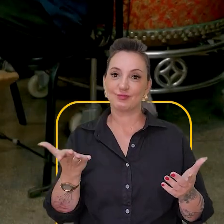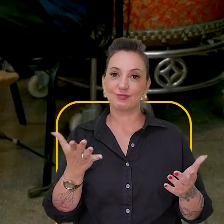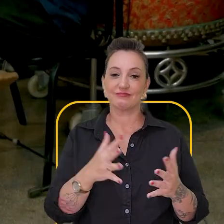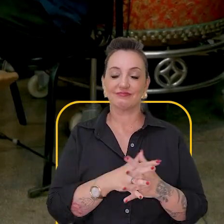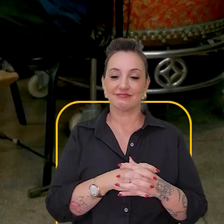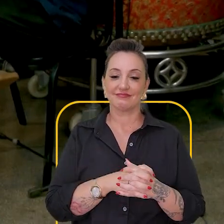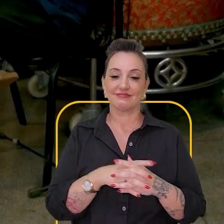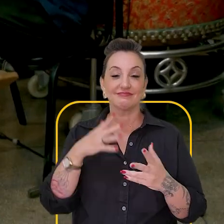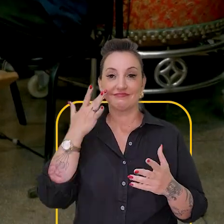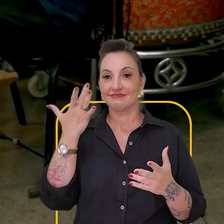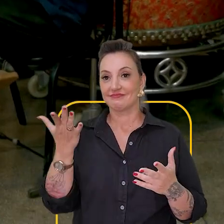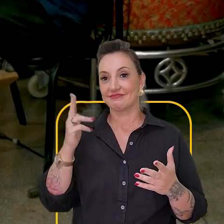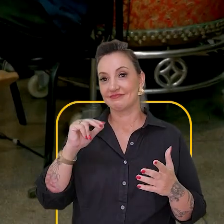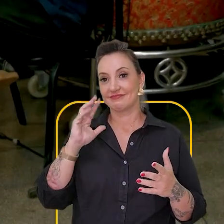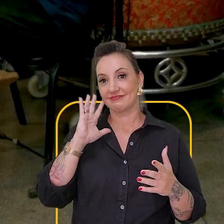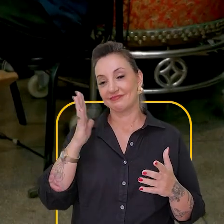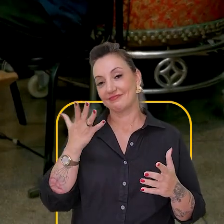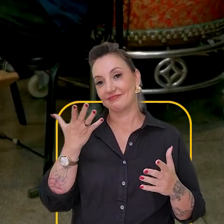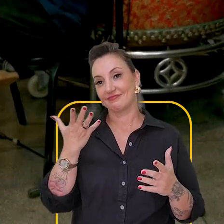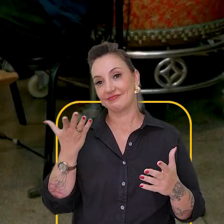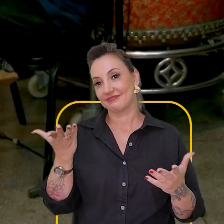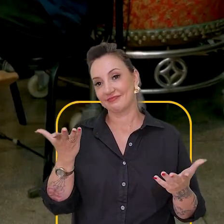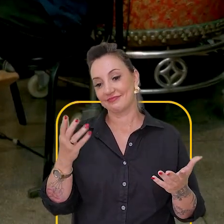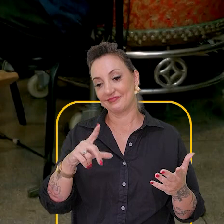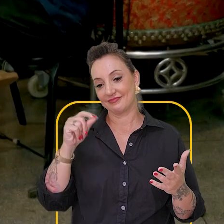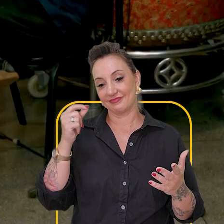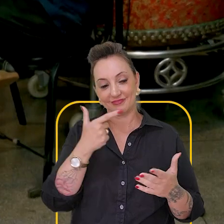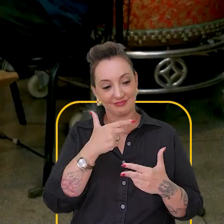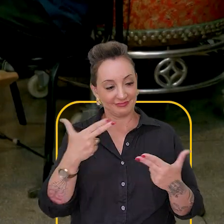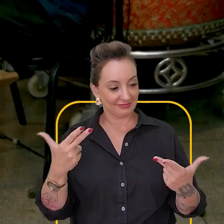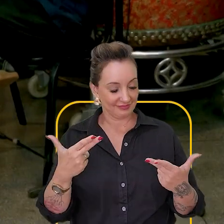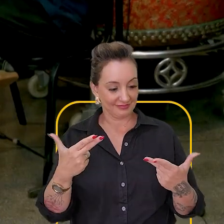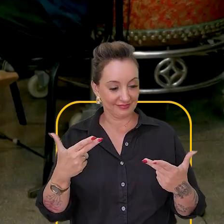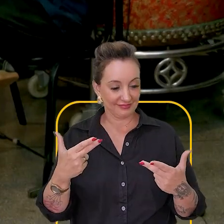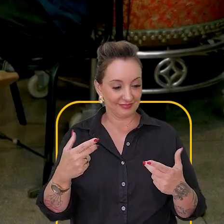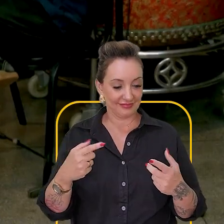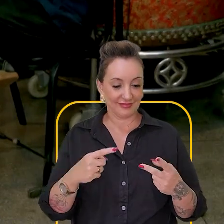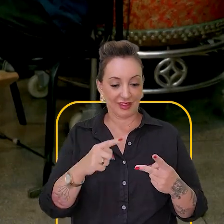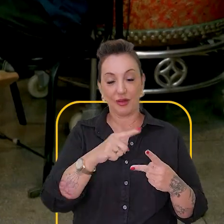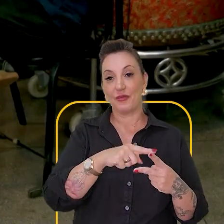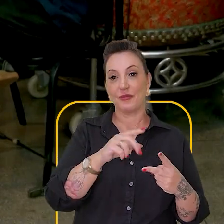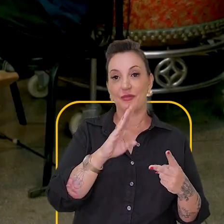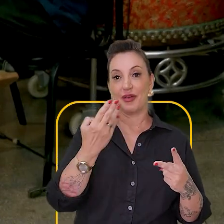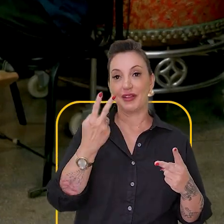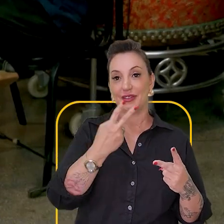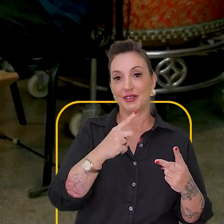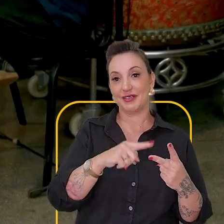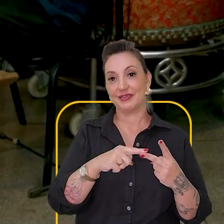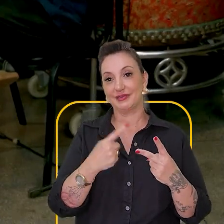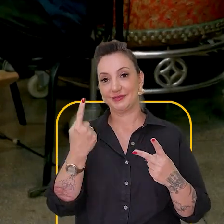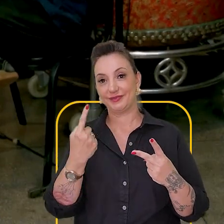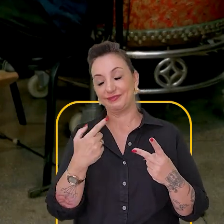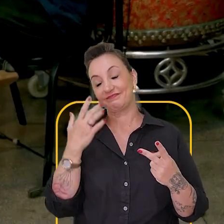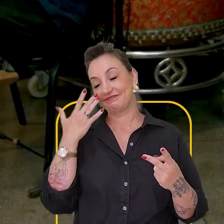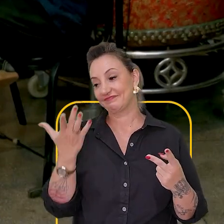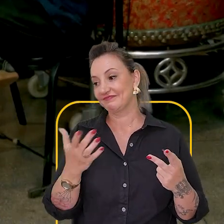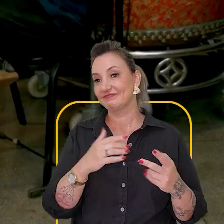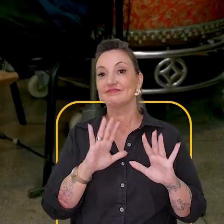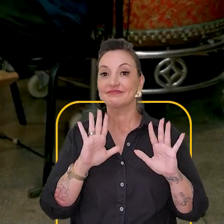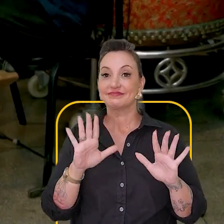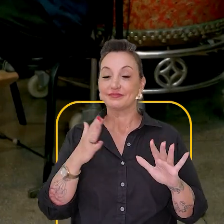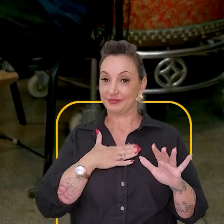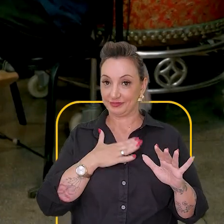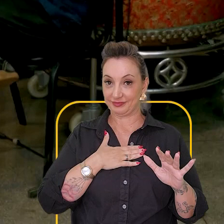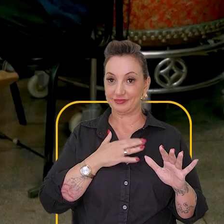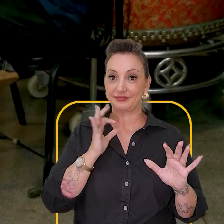sei não sei a gente nunca sabe o que acontece quando você escolhe a porta dois em vez da porta um não sei né